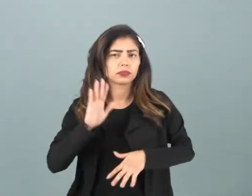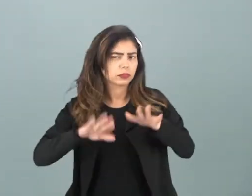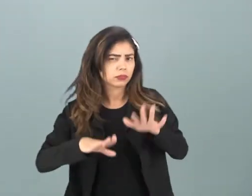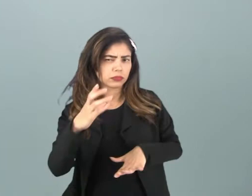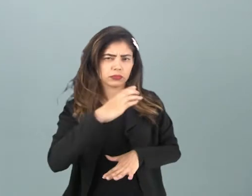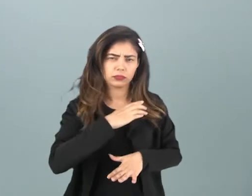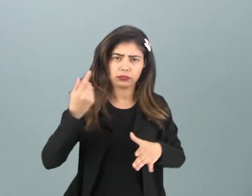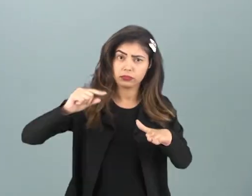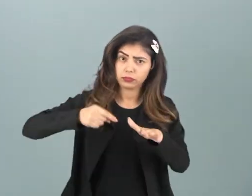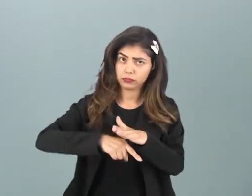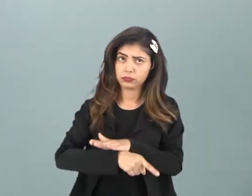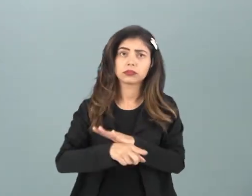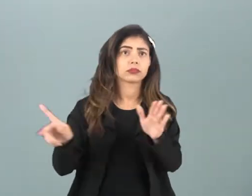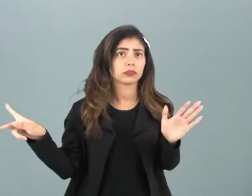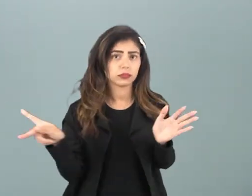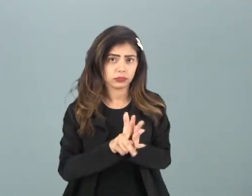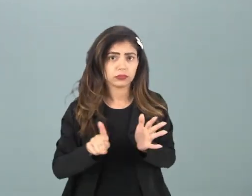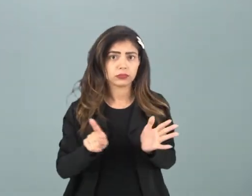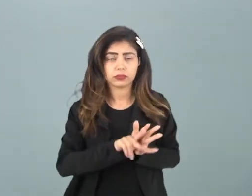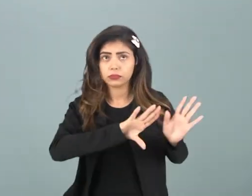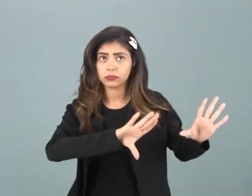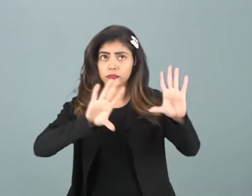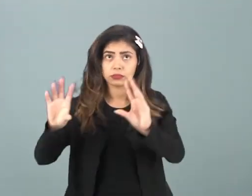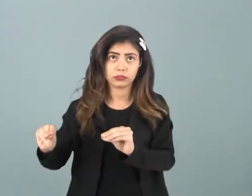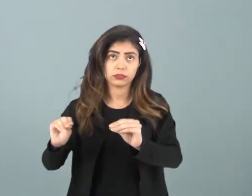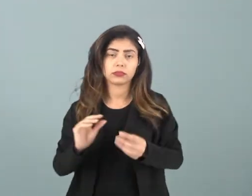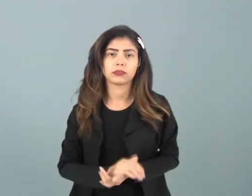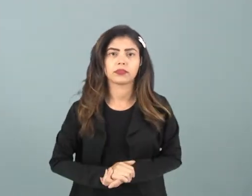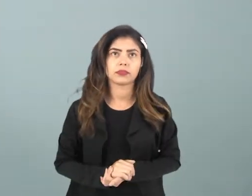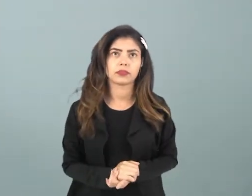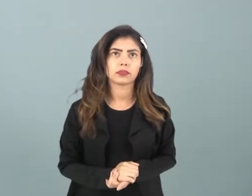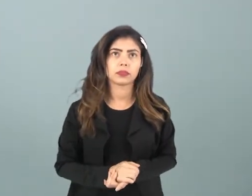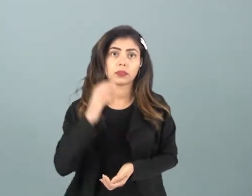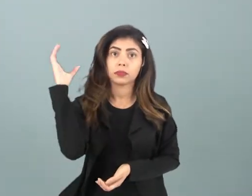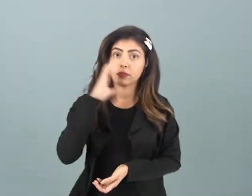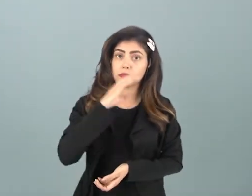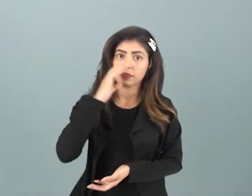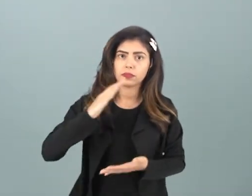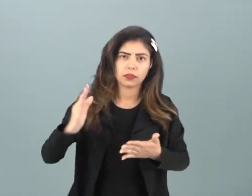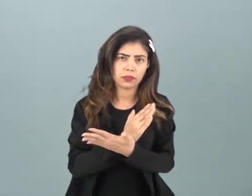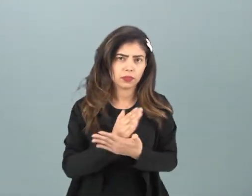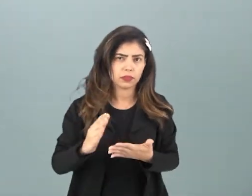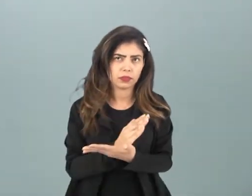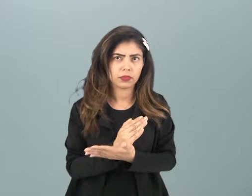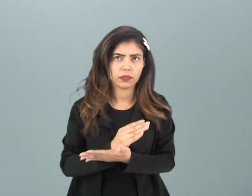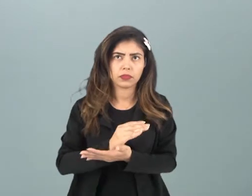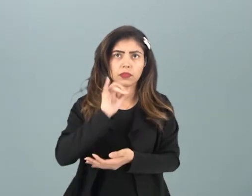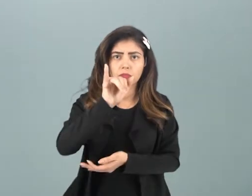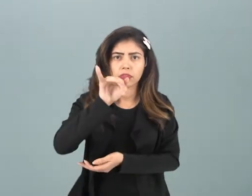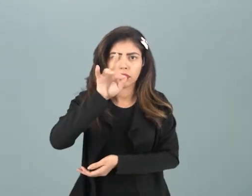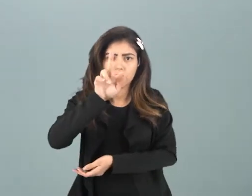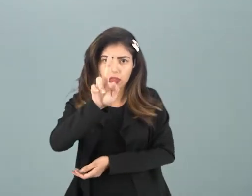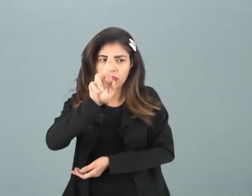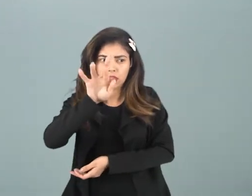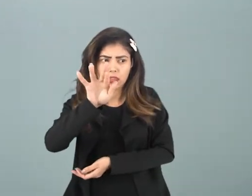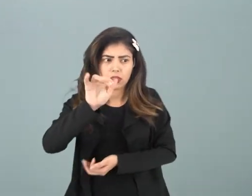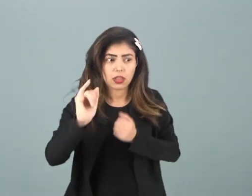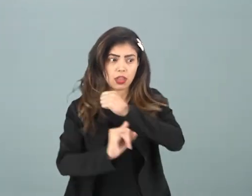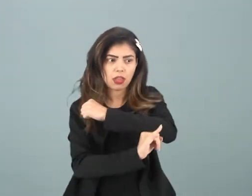estão dentro desse ranking, levando-se em consideração o avanço de algumas infraestruturas que